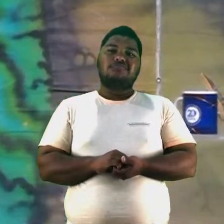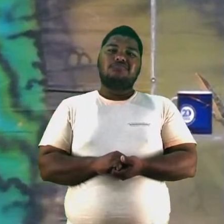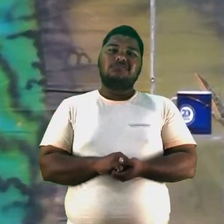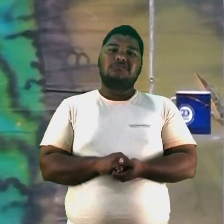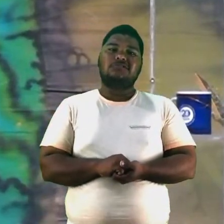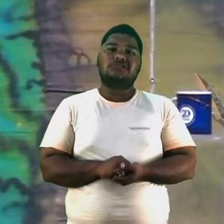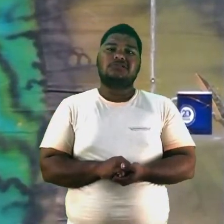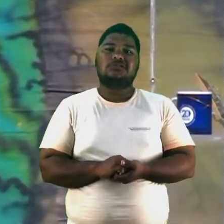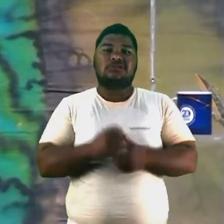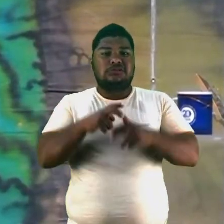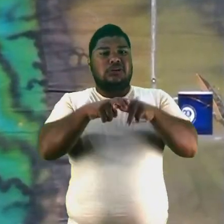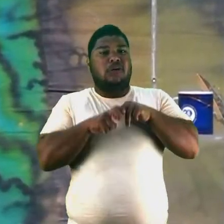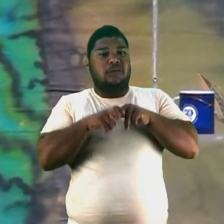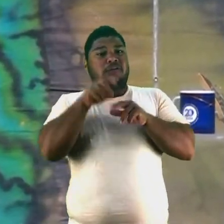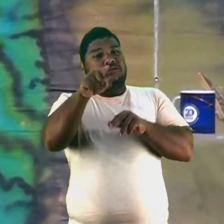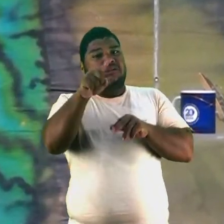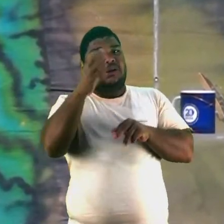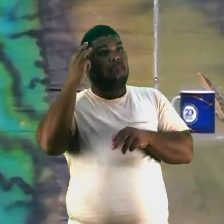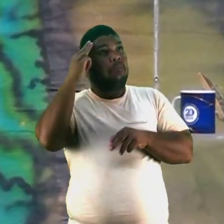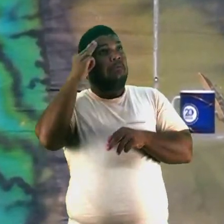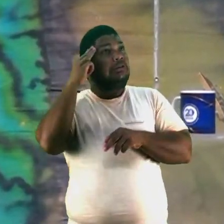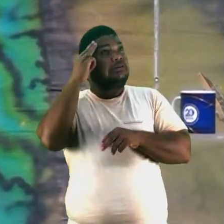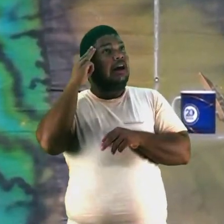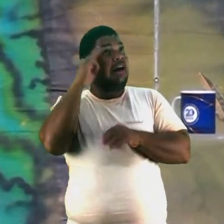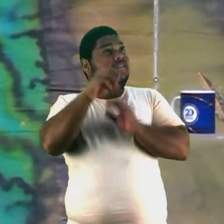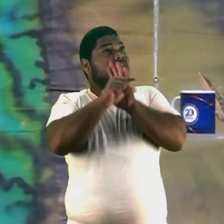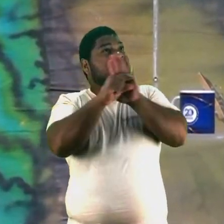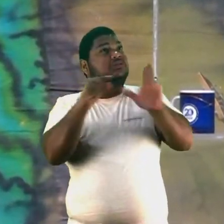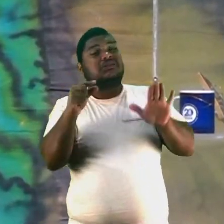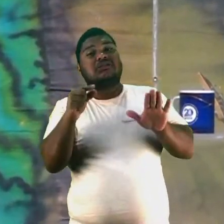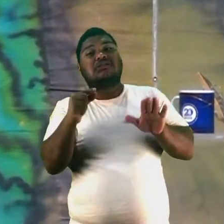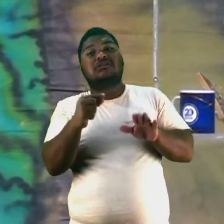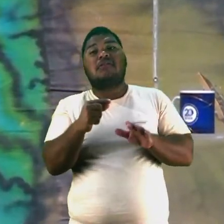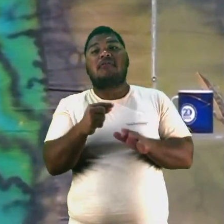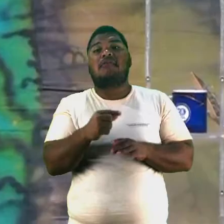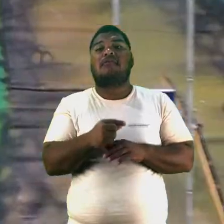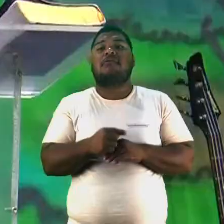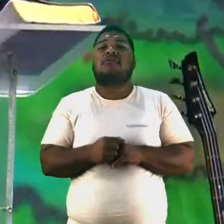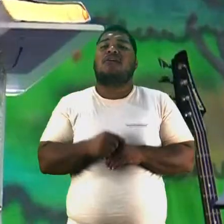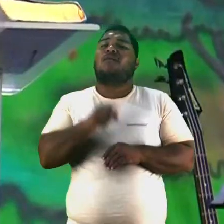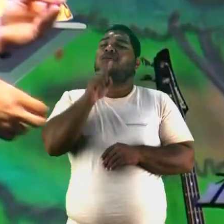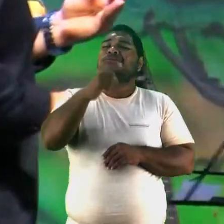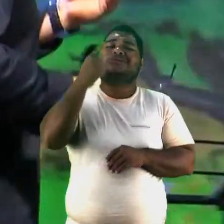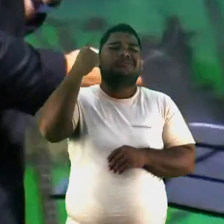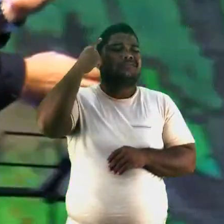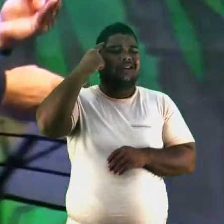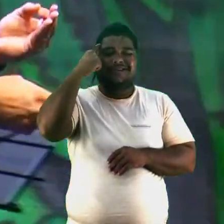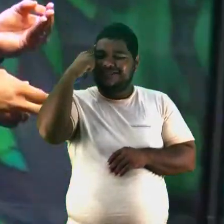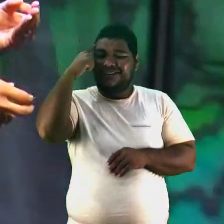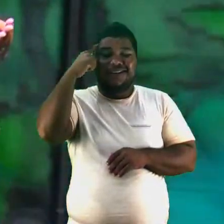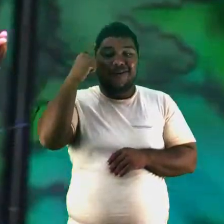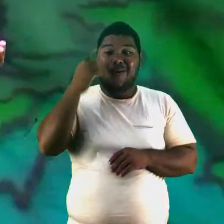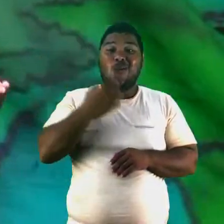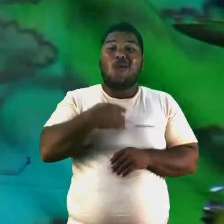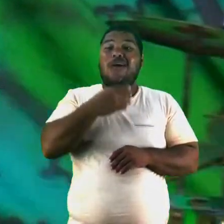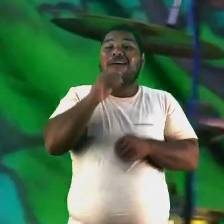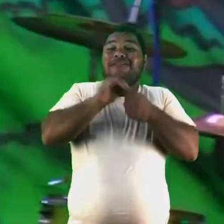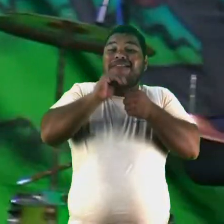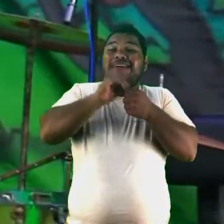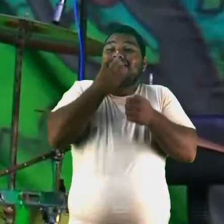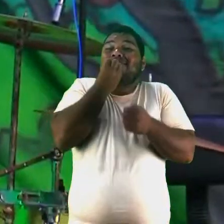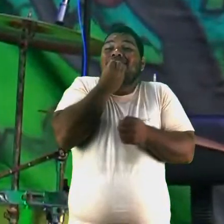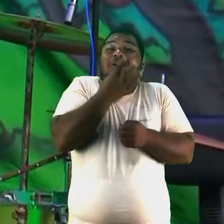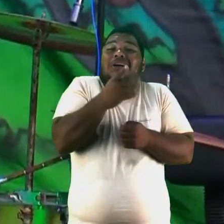Talvez você olhe, memorizar versículo, ali, olha, você não tem ideia do quanto isso faz bem para a